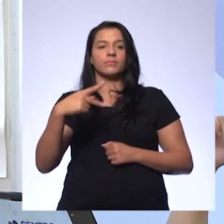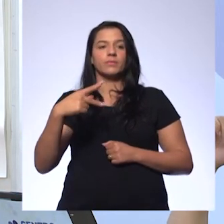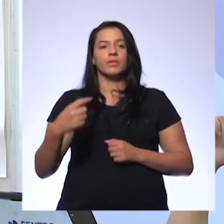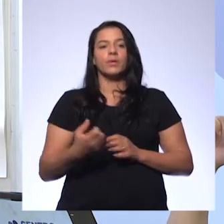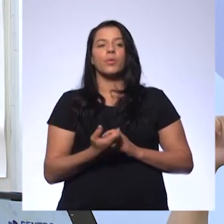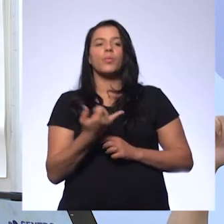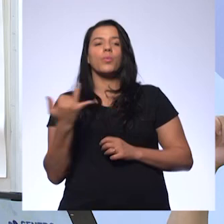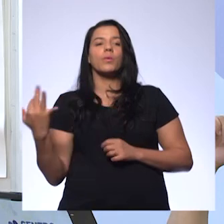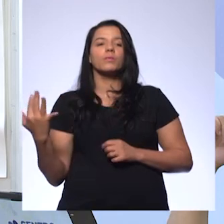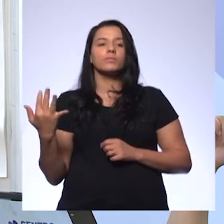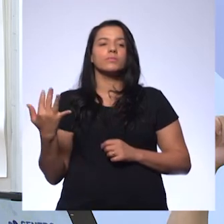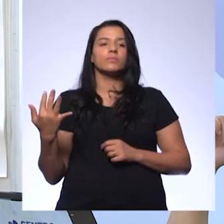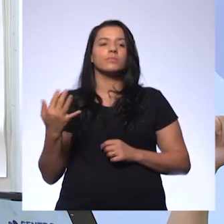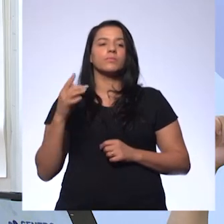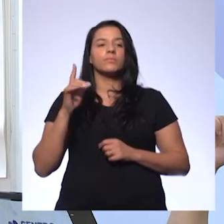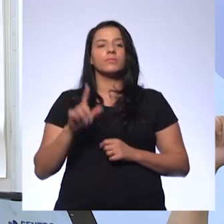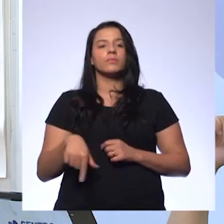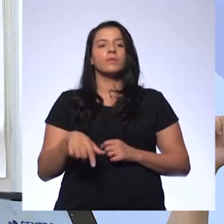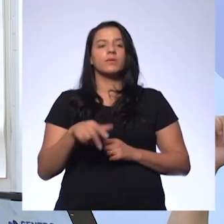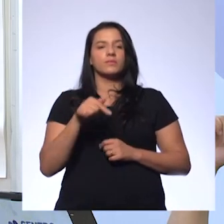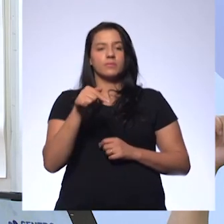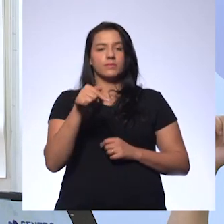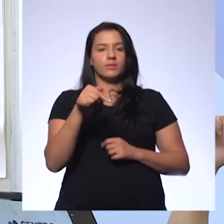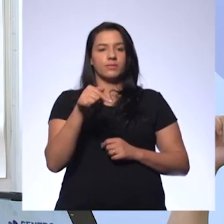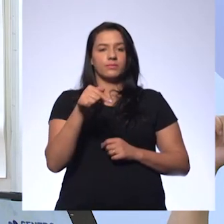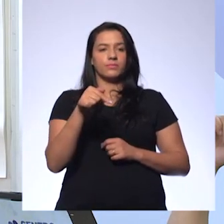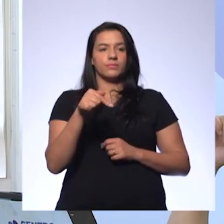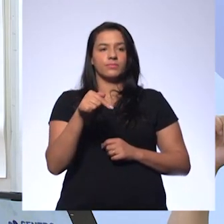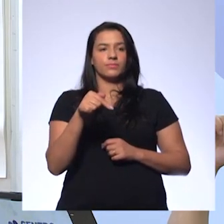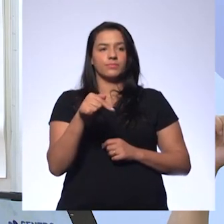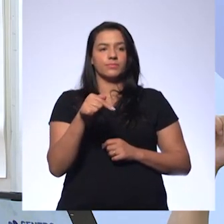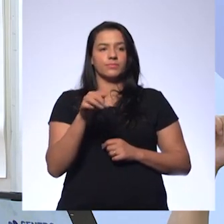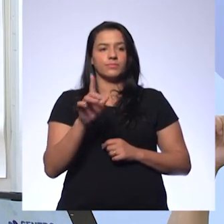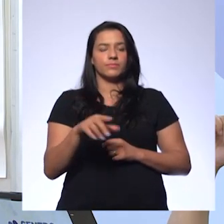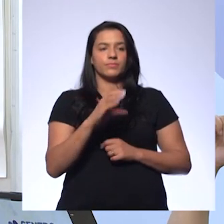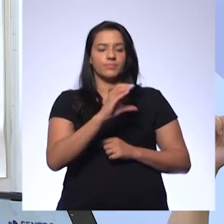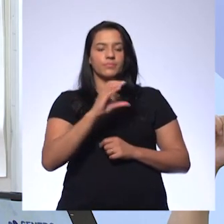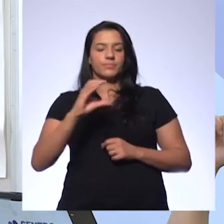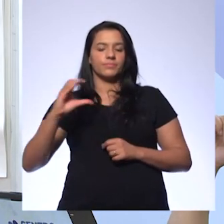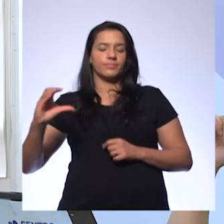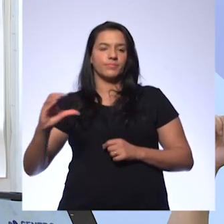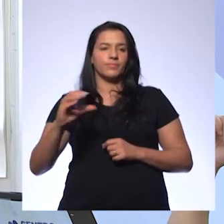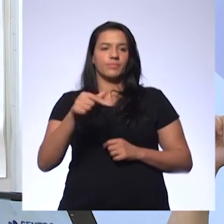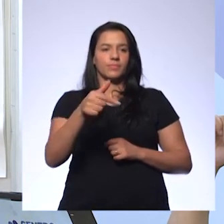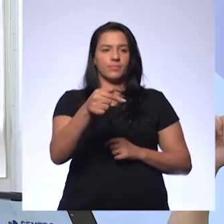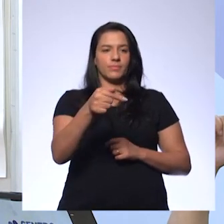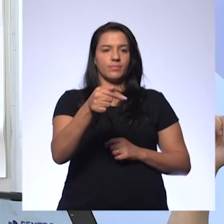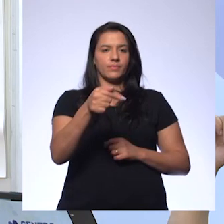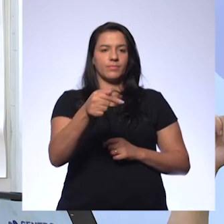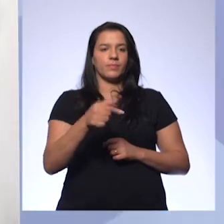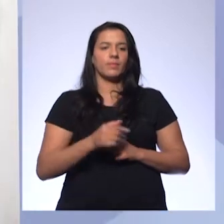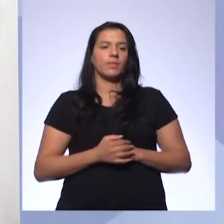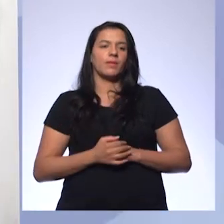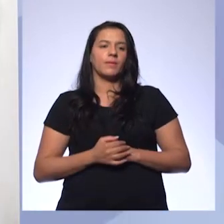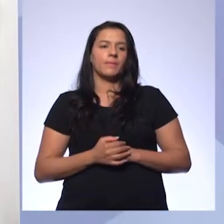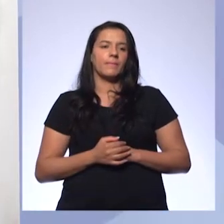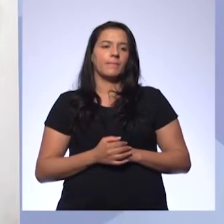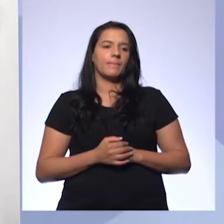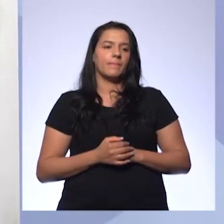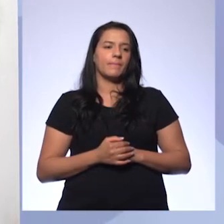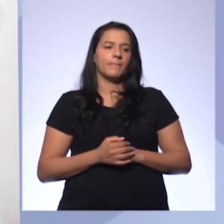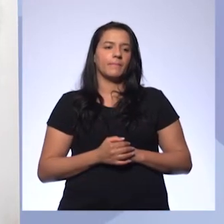Então, quem é a cadeia principal? Hept. Quantos carbonos são para prefixo hept? São 7 carbonos.